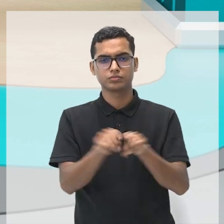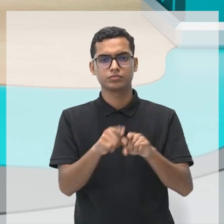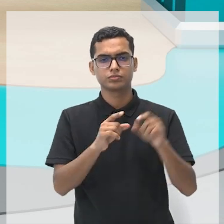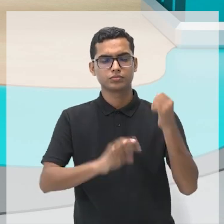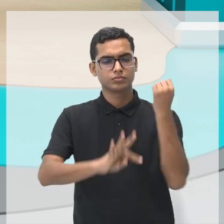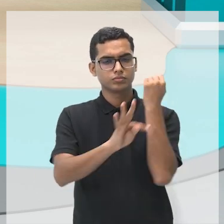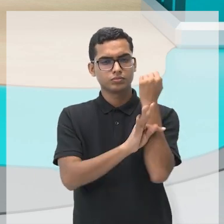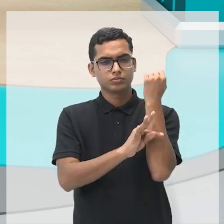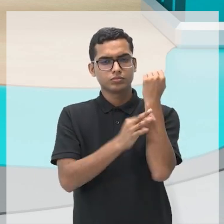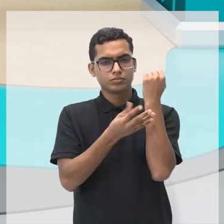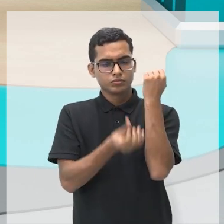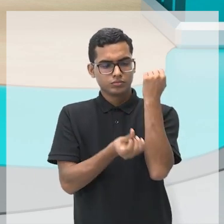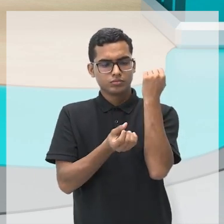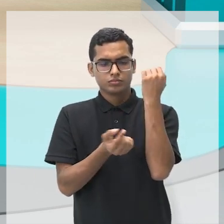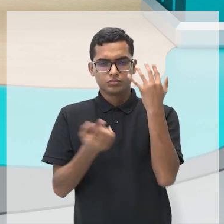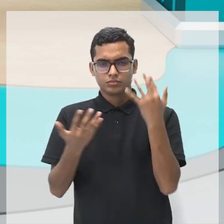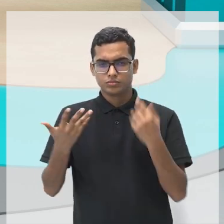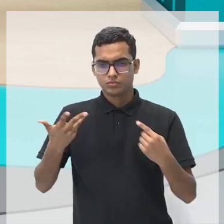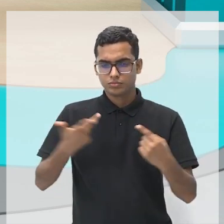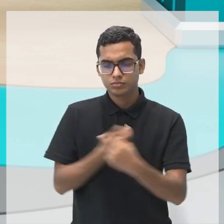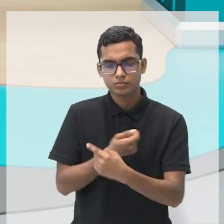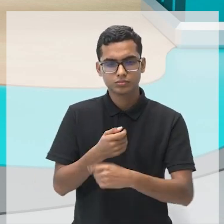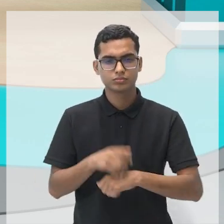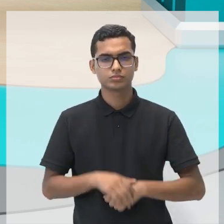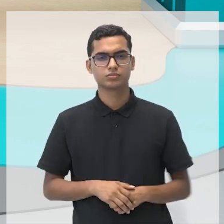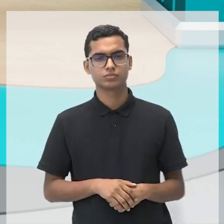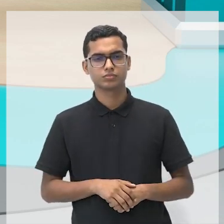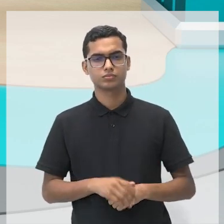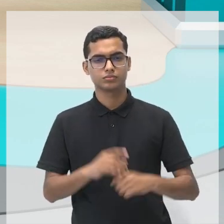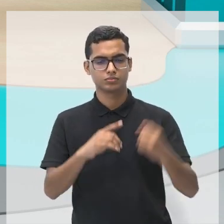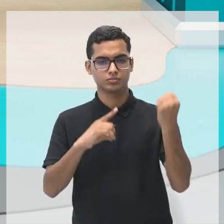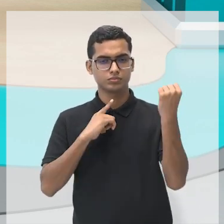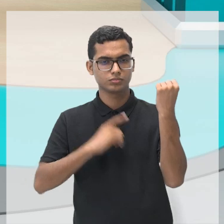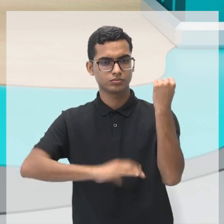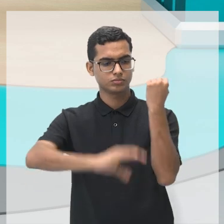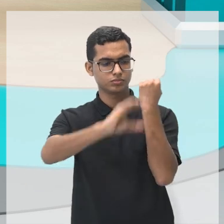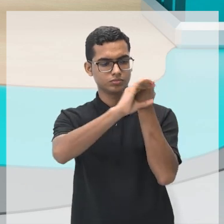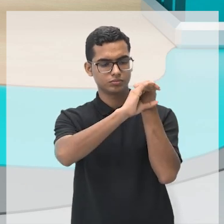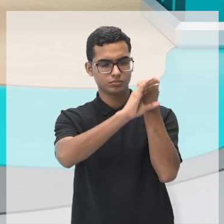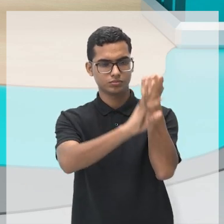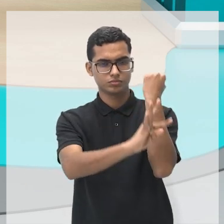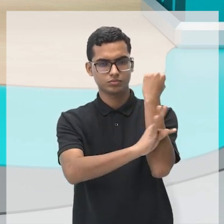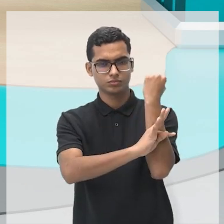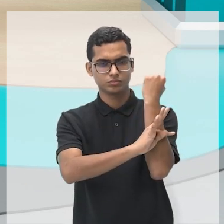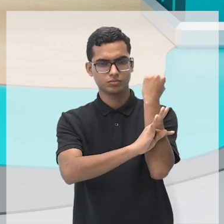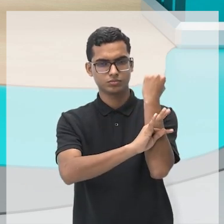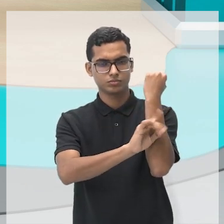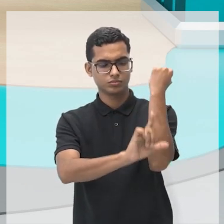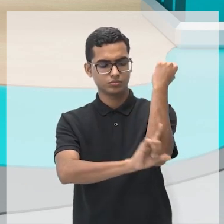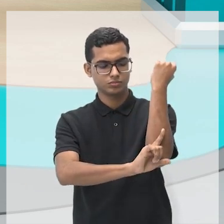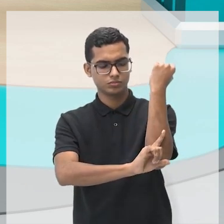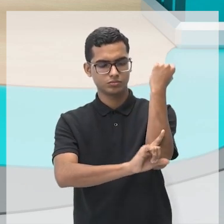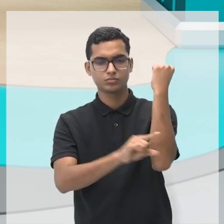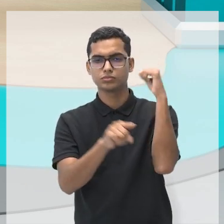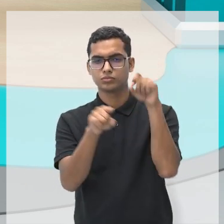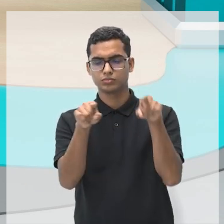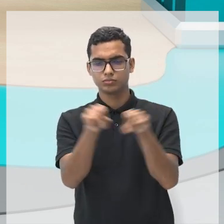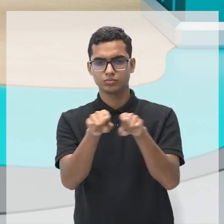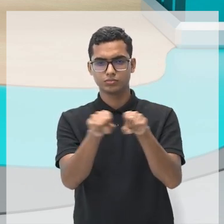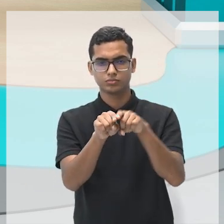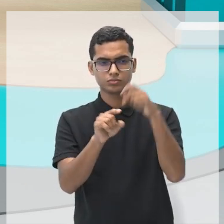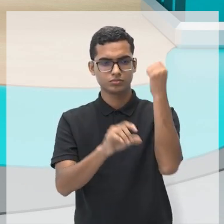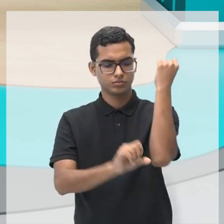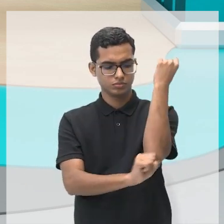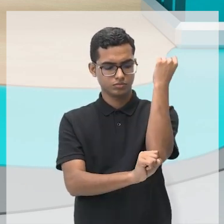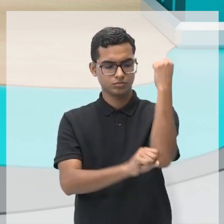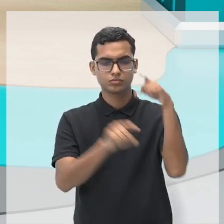por diante, tá bom? A gente vai ter as porções cervical, torácica, lombar, sacral e coxígea lá embaixo,